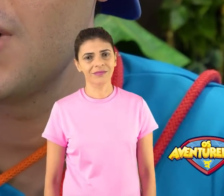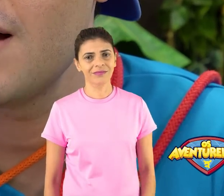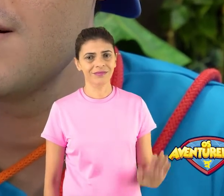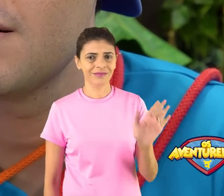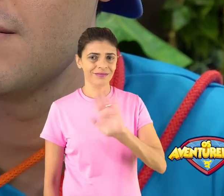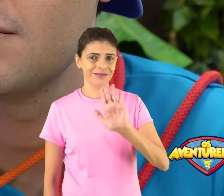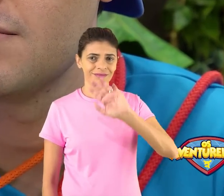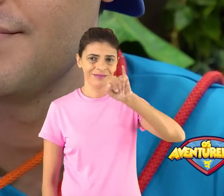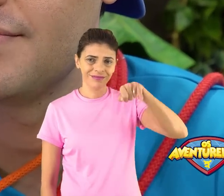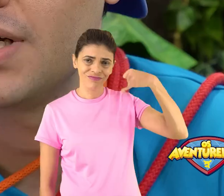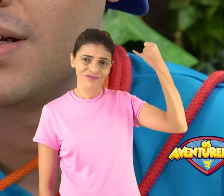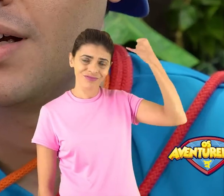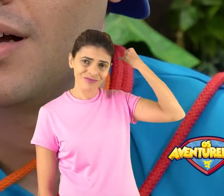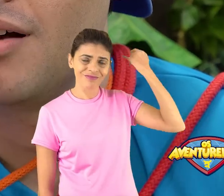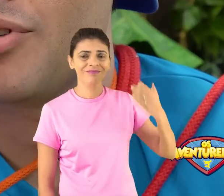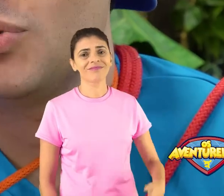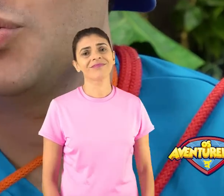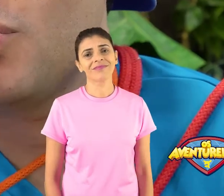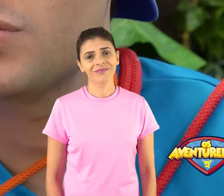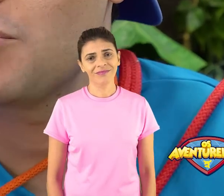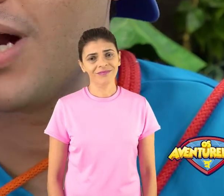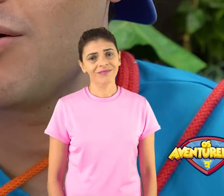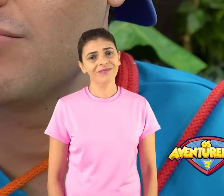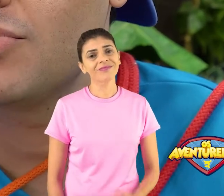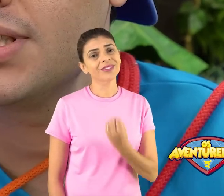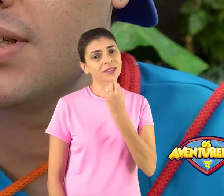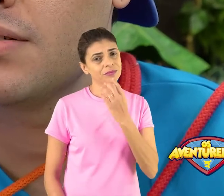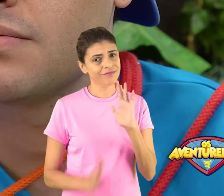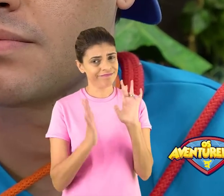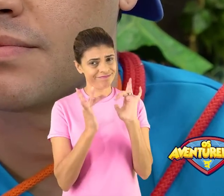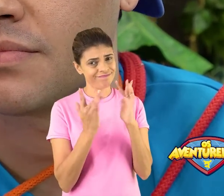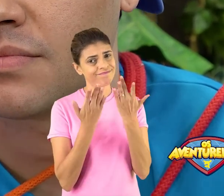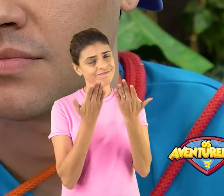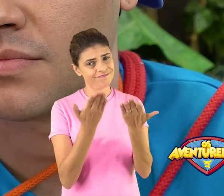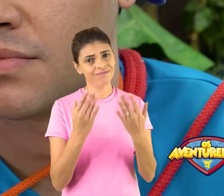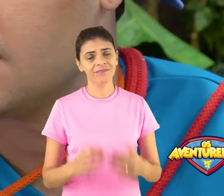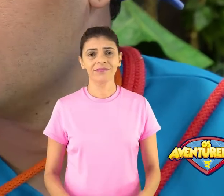Tchau Jess Foi muito bom namorar com você